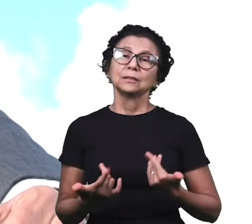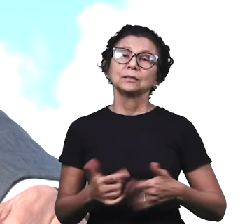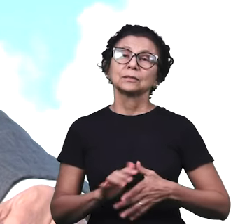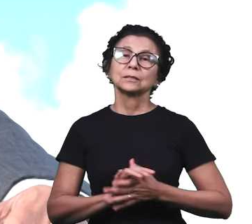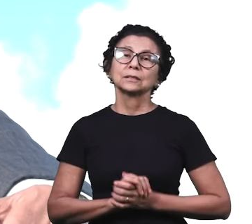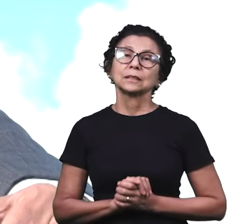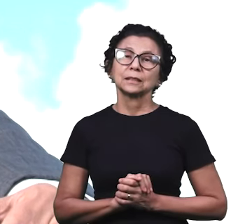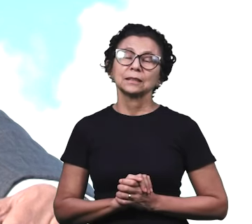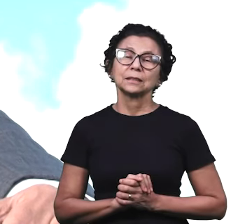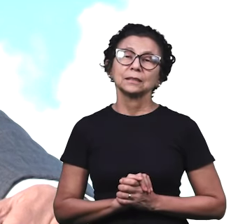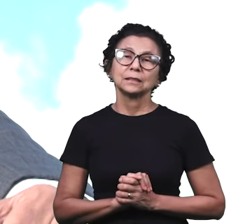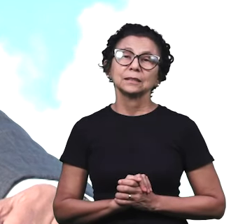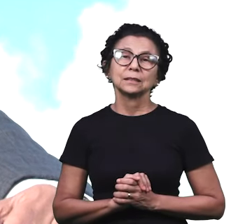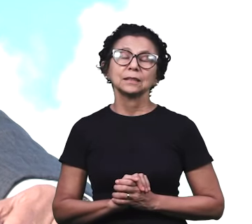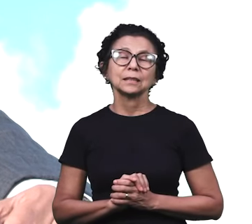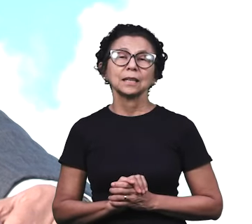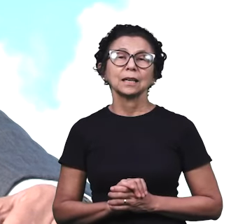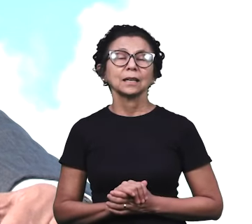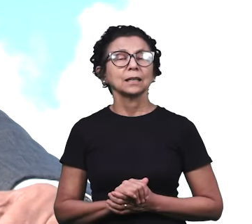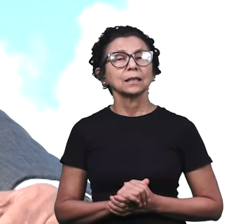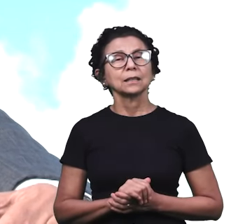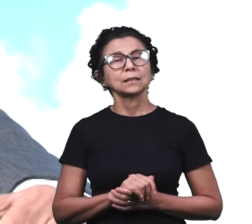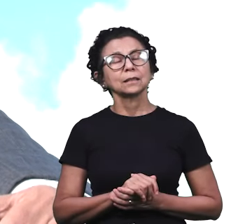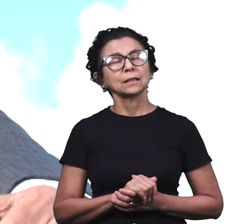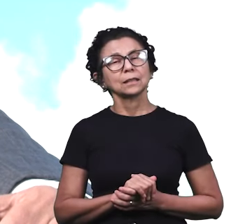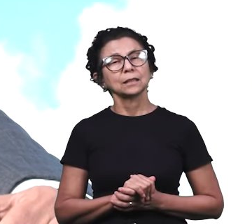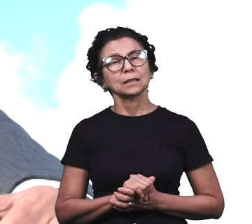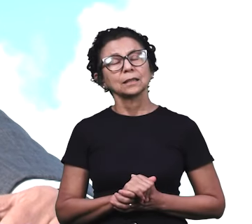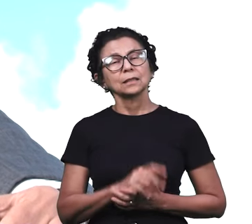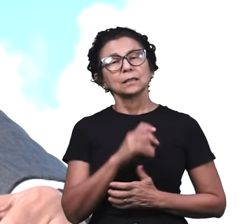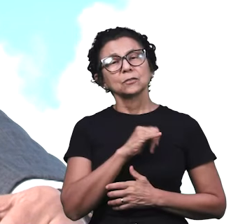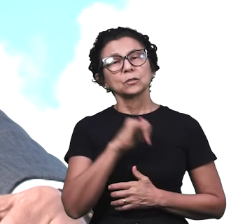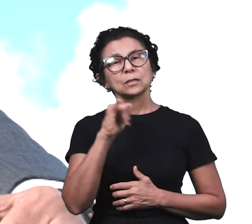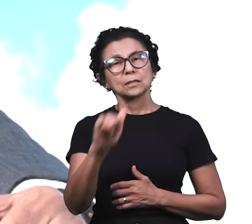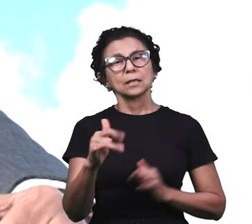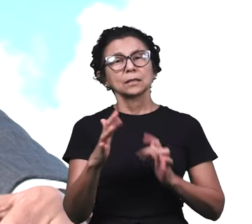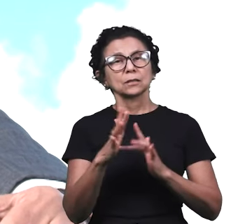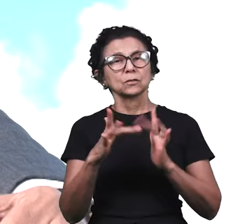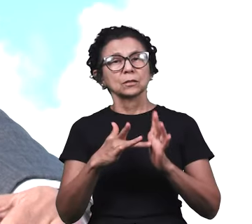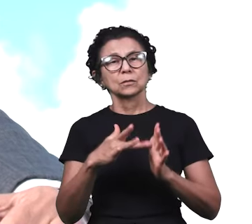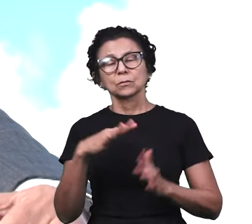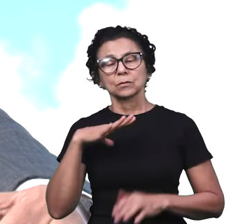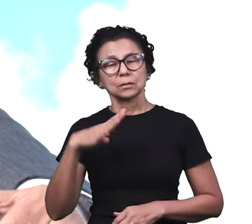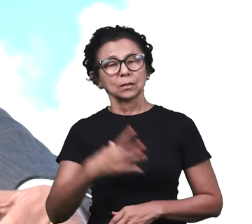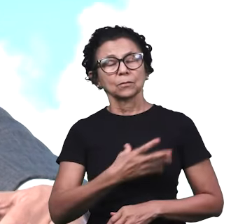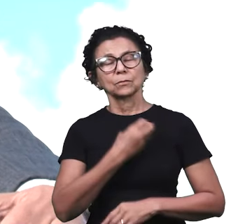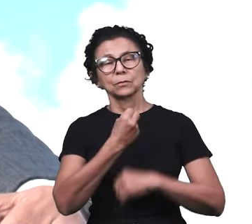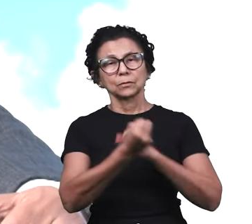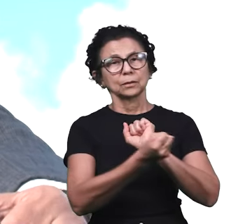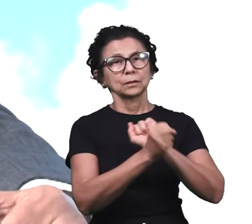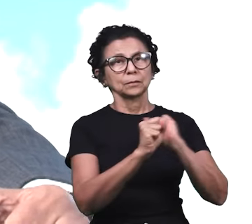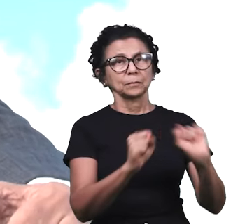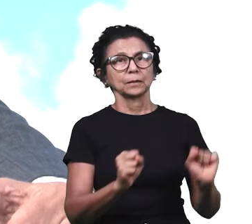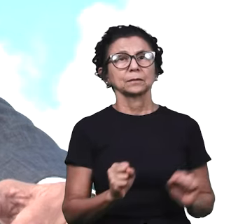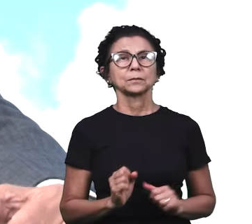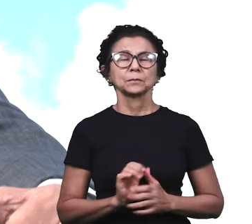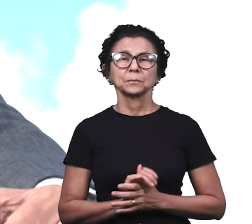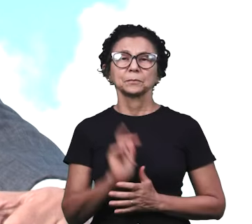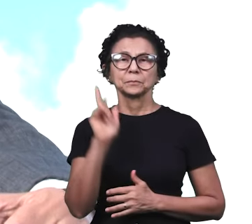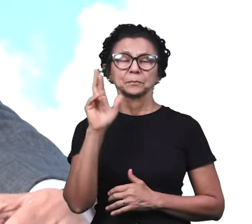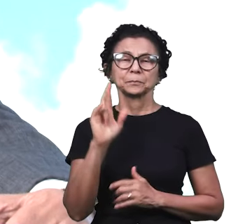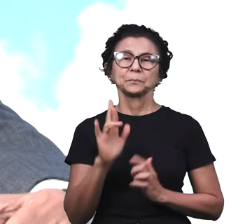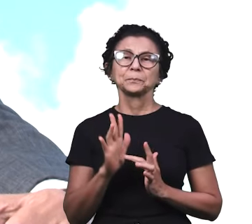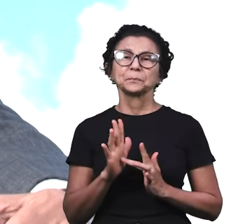a respeito do Senhor que nos salvou, aquele que nos libertou. Nós saudamos a todos com a paz do Senhor. Nós vamos